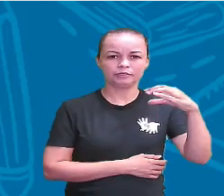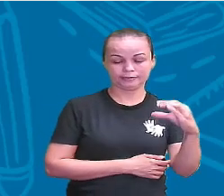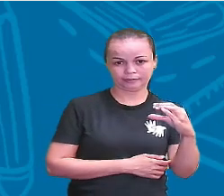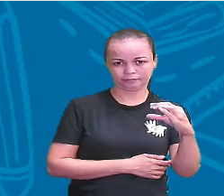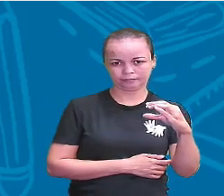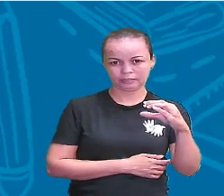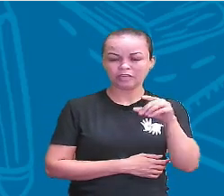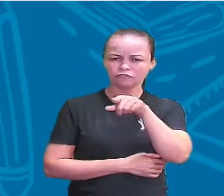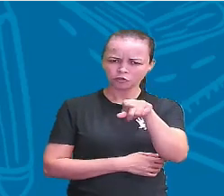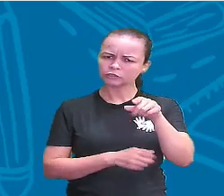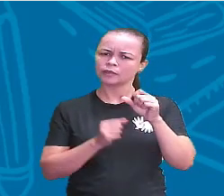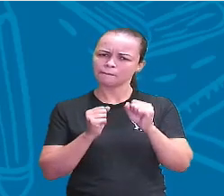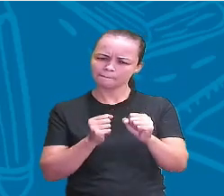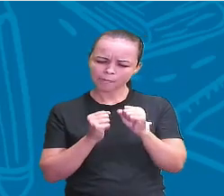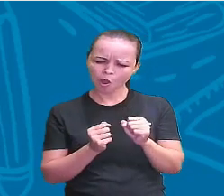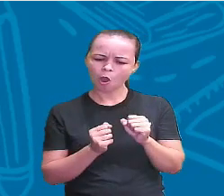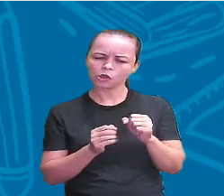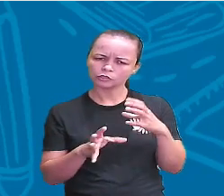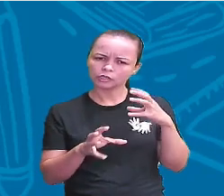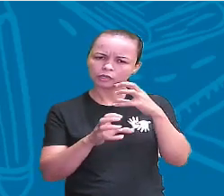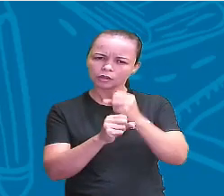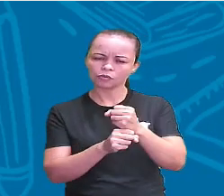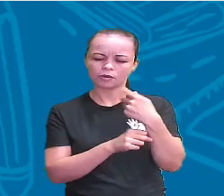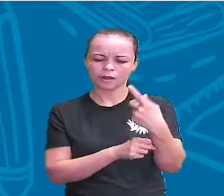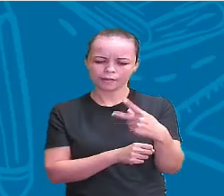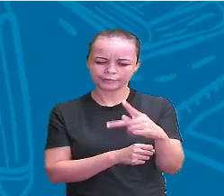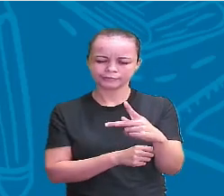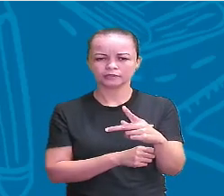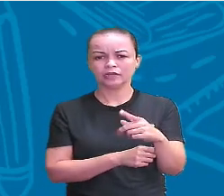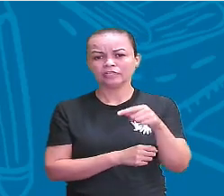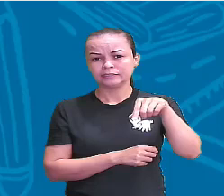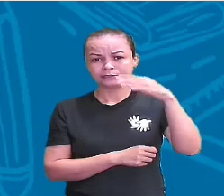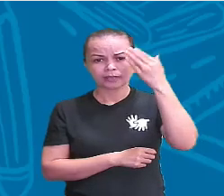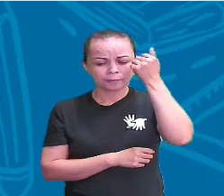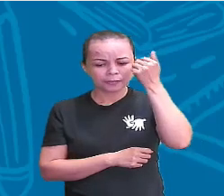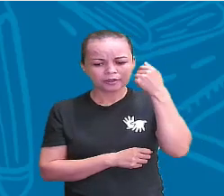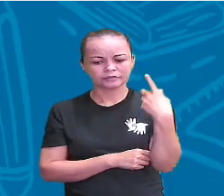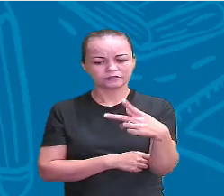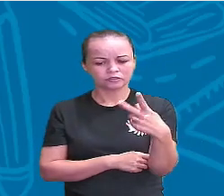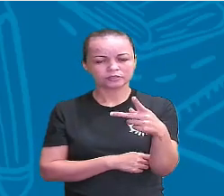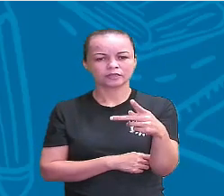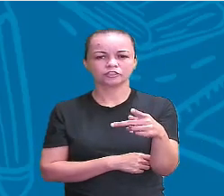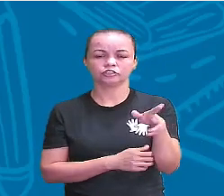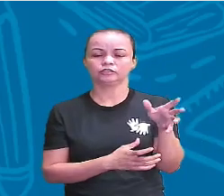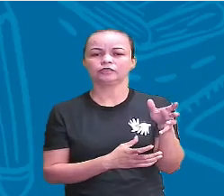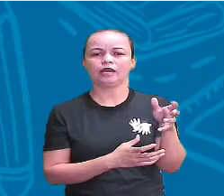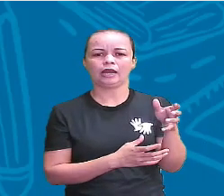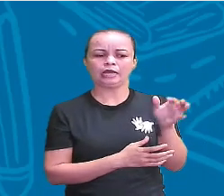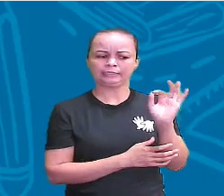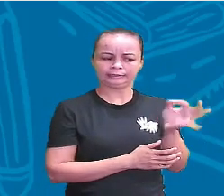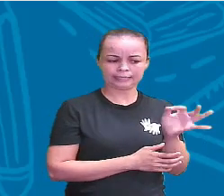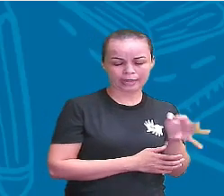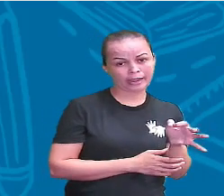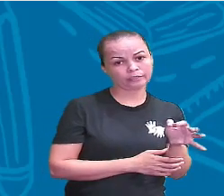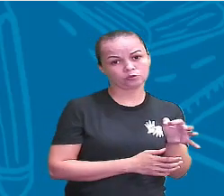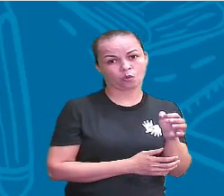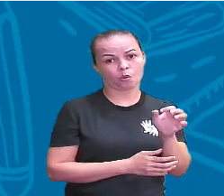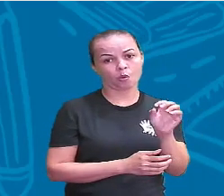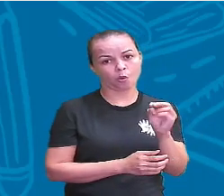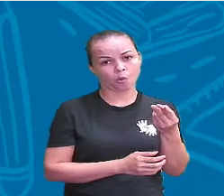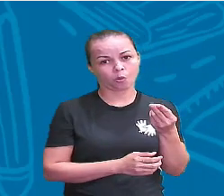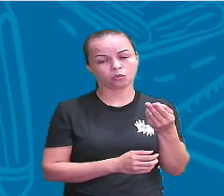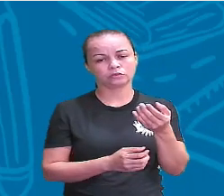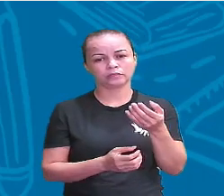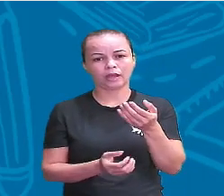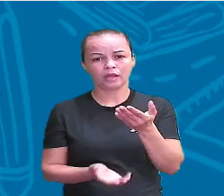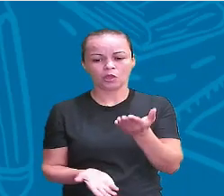calcular esse índice e saber se você está dentro do índice correto ou se você está um pouco fora do peso adequado, tá